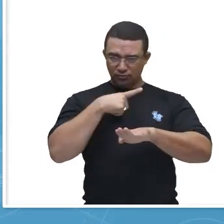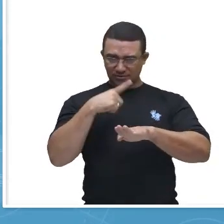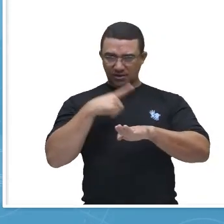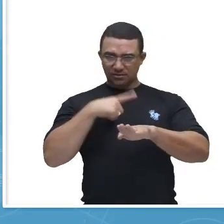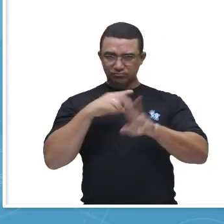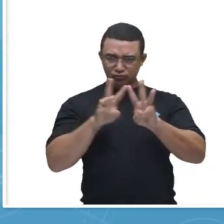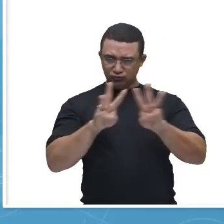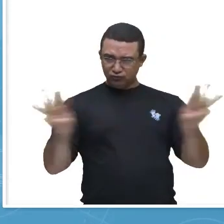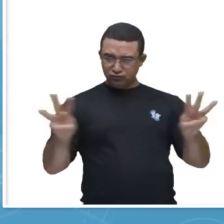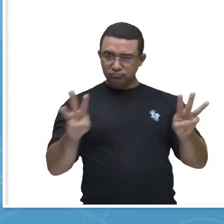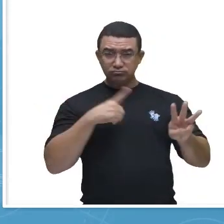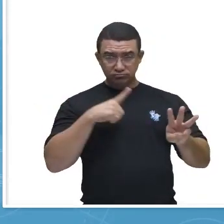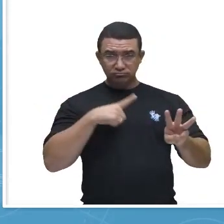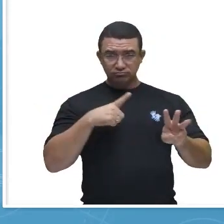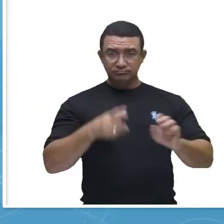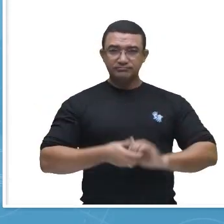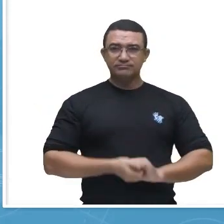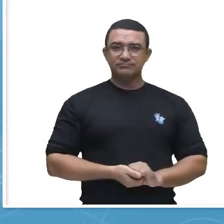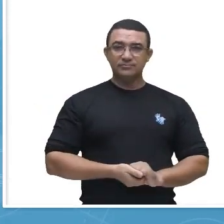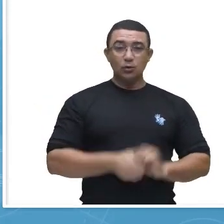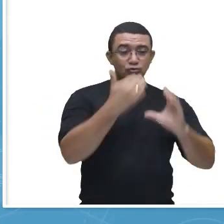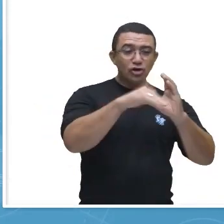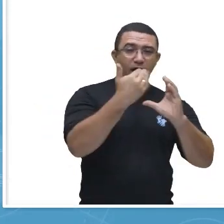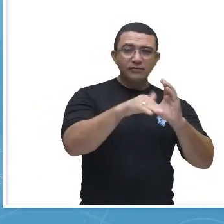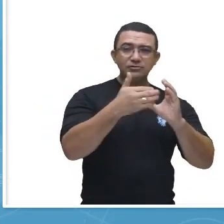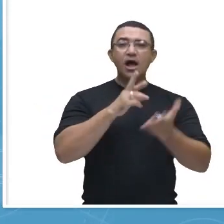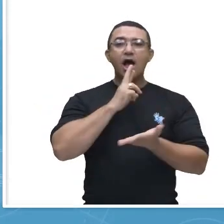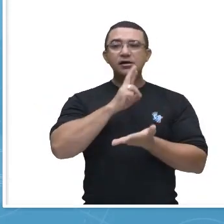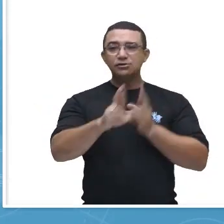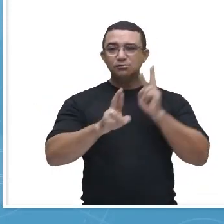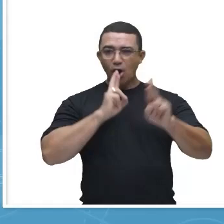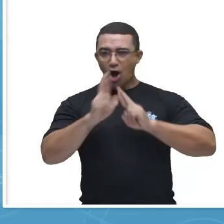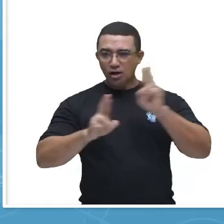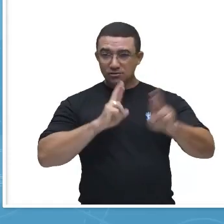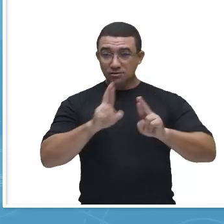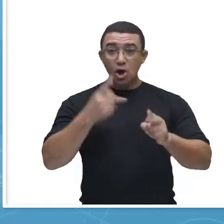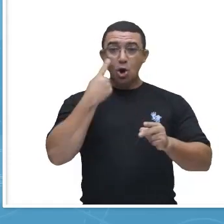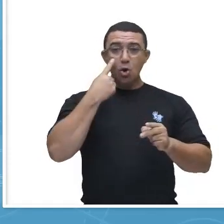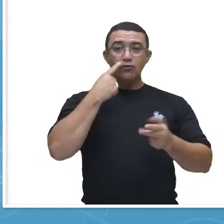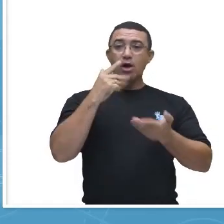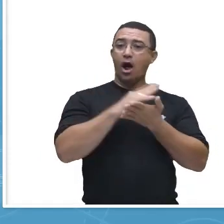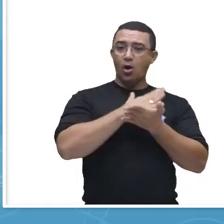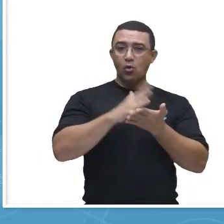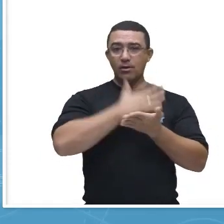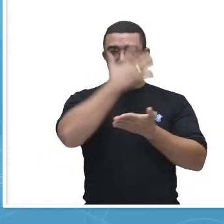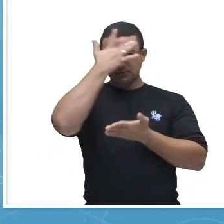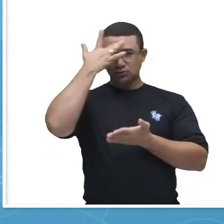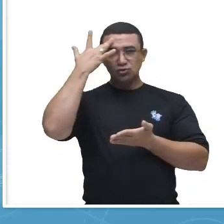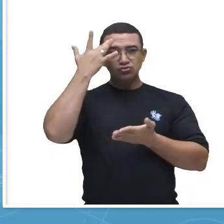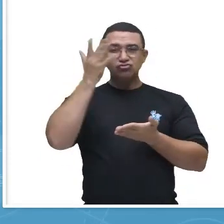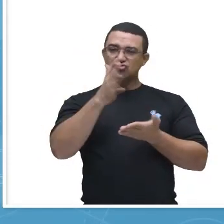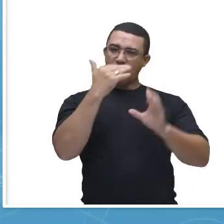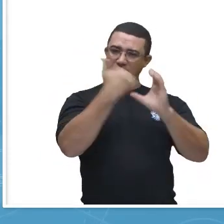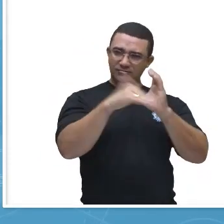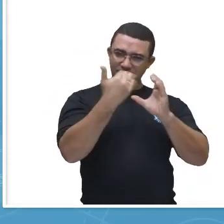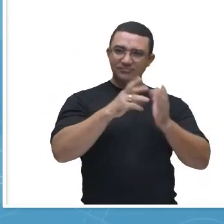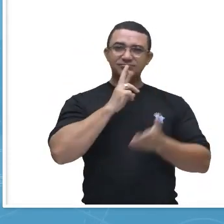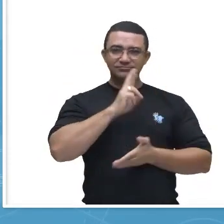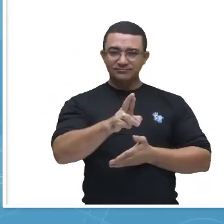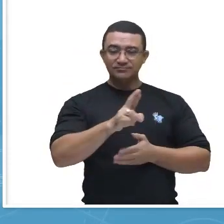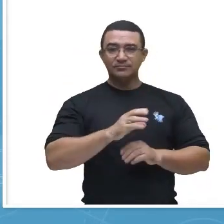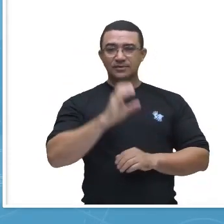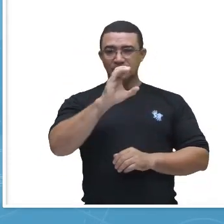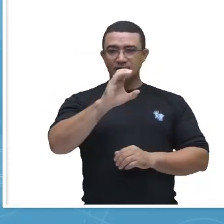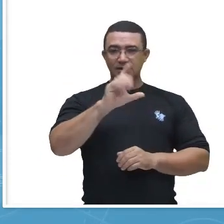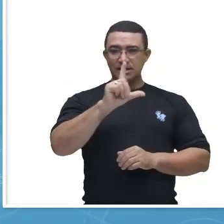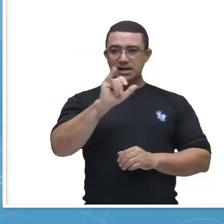lá fazer as correções. Eu estou aguardando as respostas de vocês, né? Já vi ali no chat que a Cliciane colocou ali letra